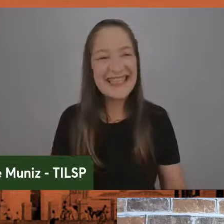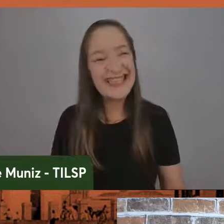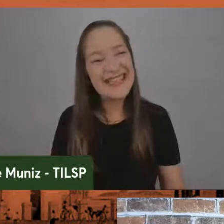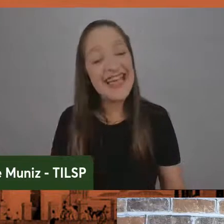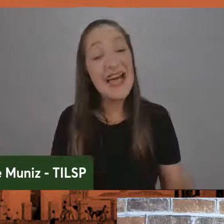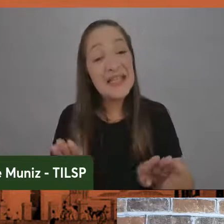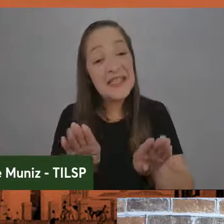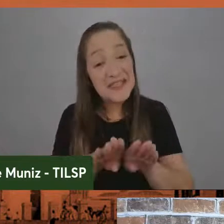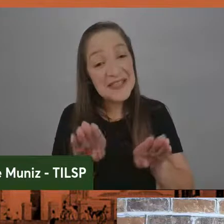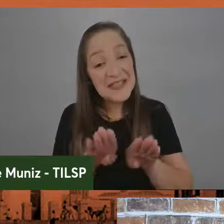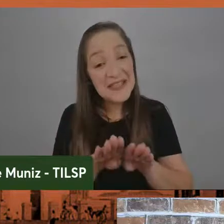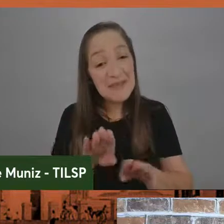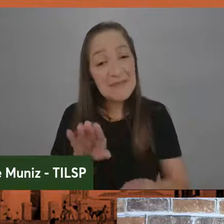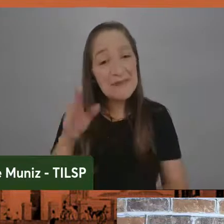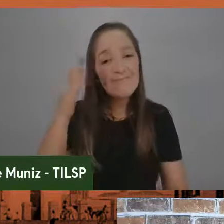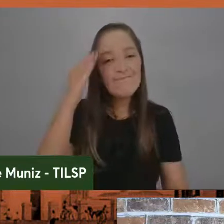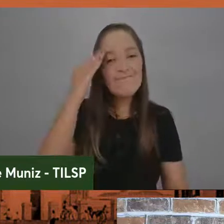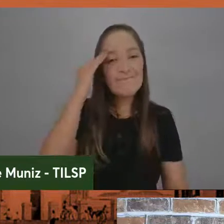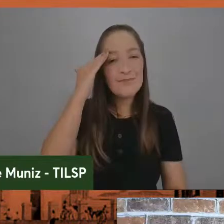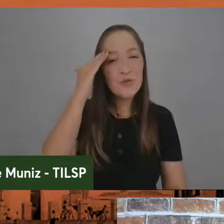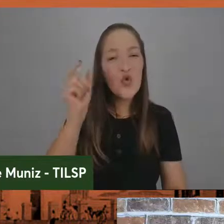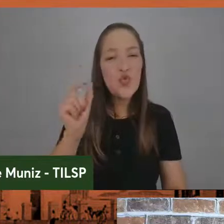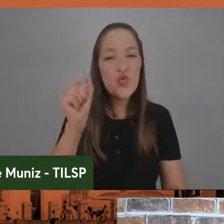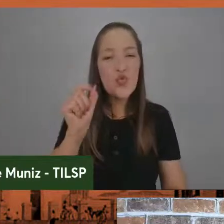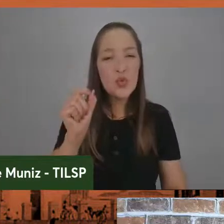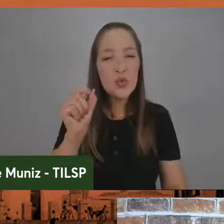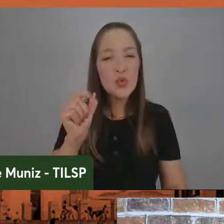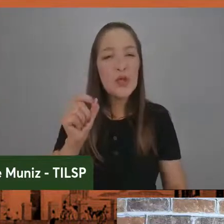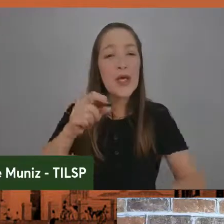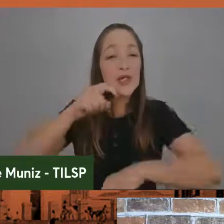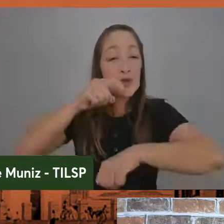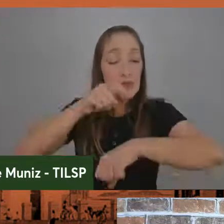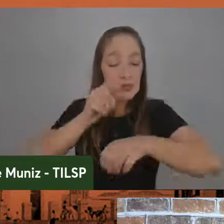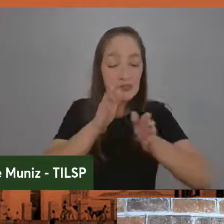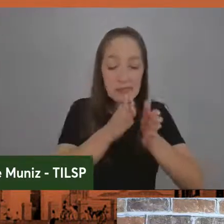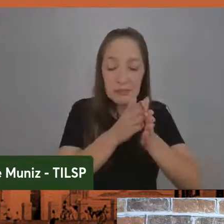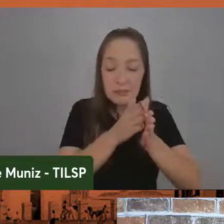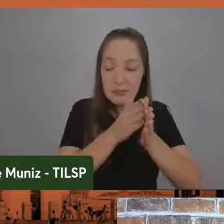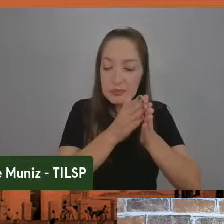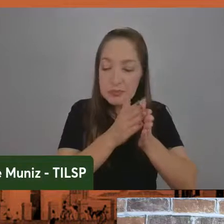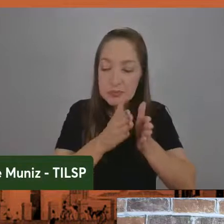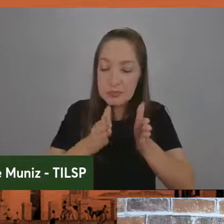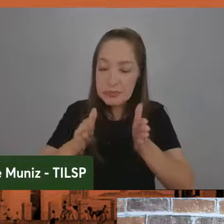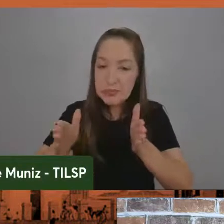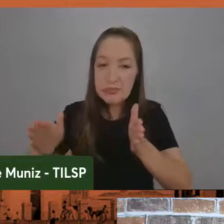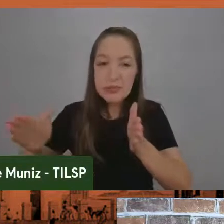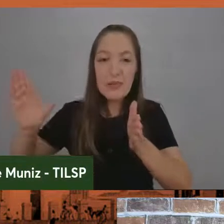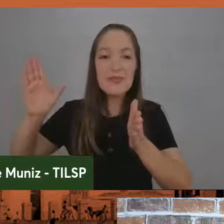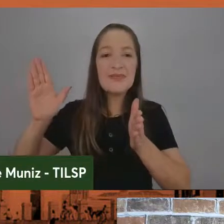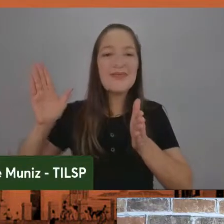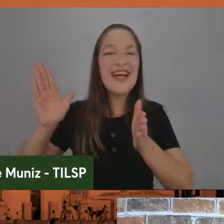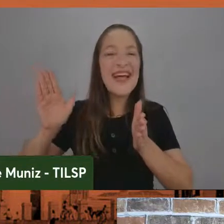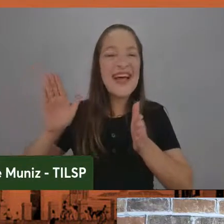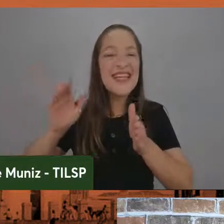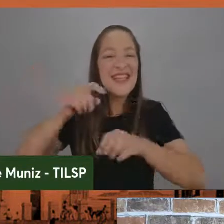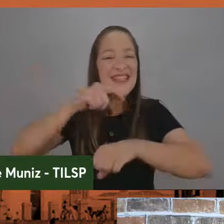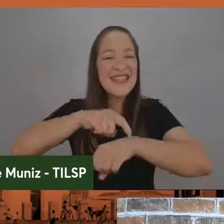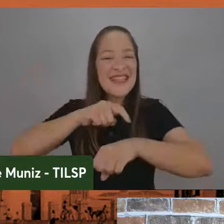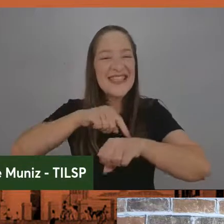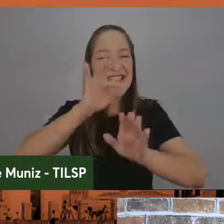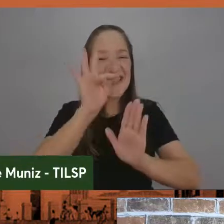e também da compreensão da passagem do próprio tempo no texto, né. Eu vejo as